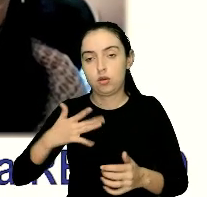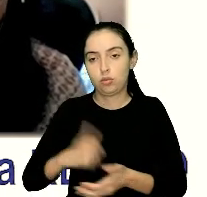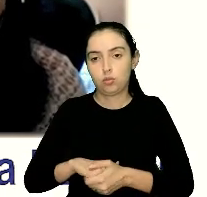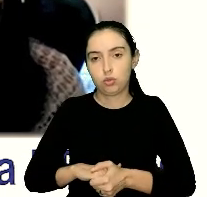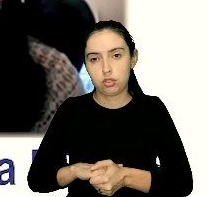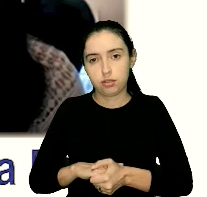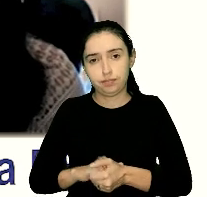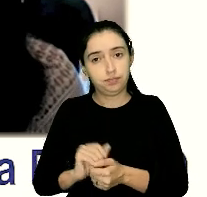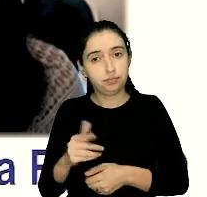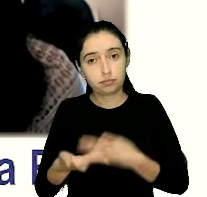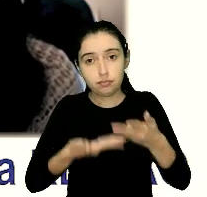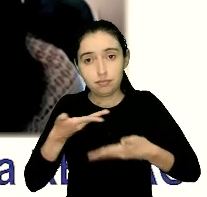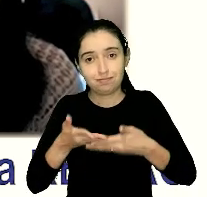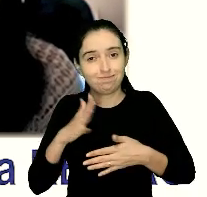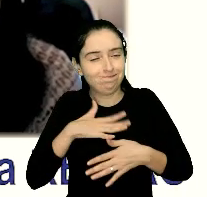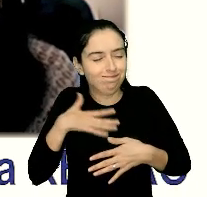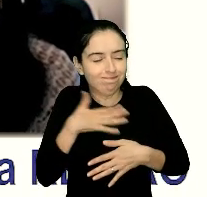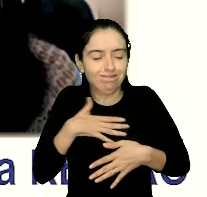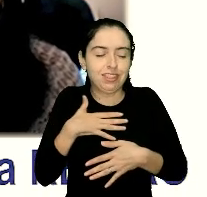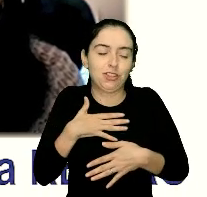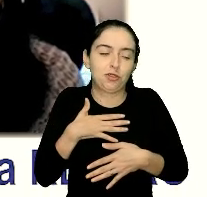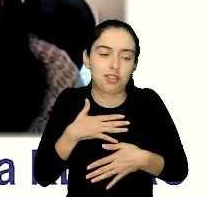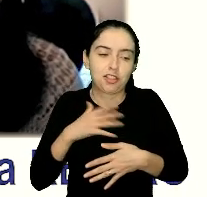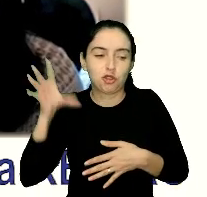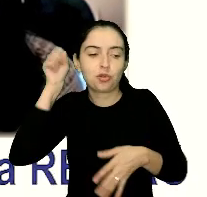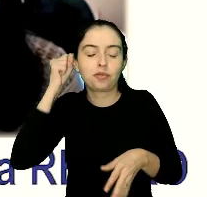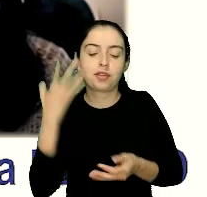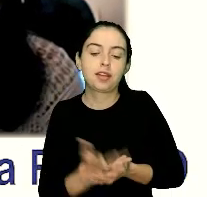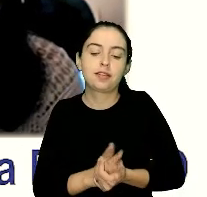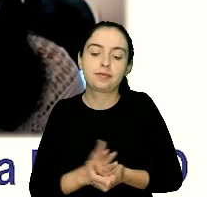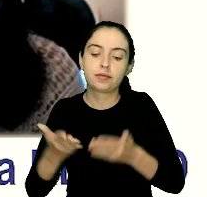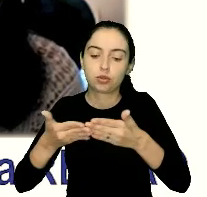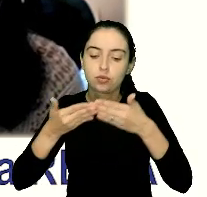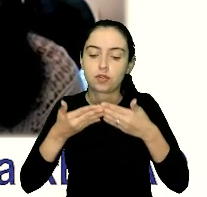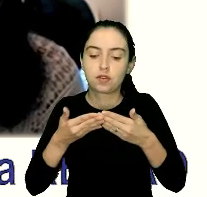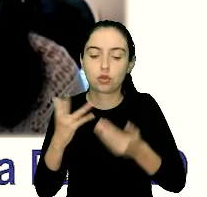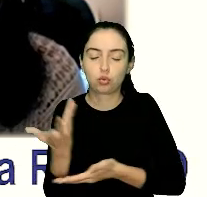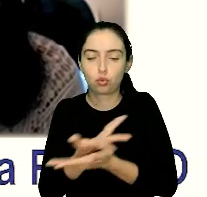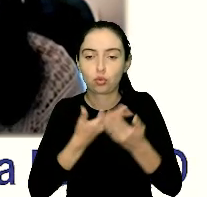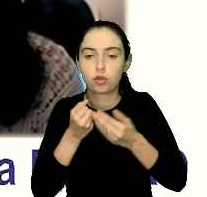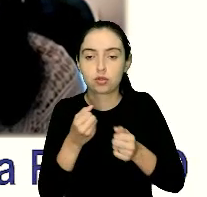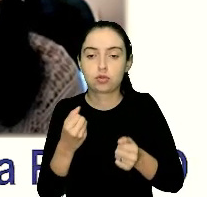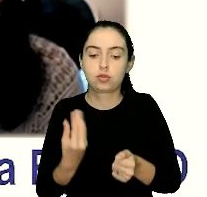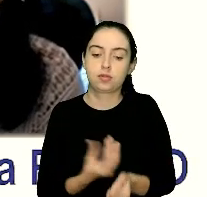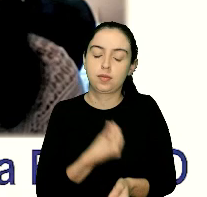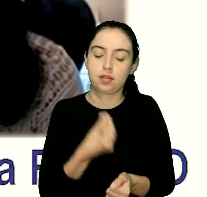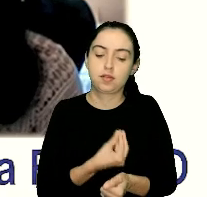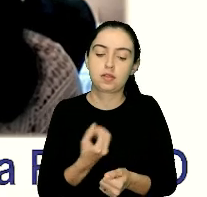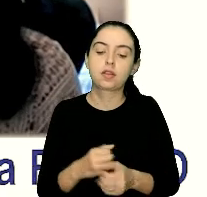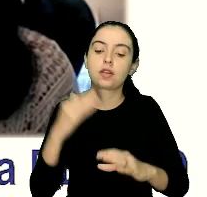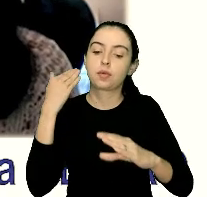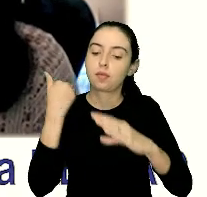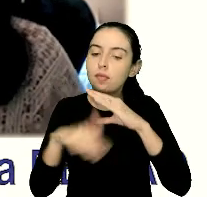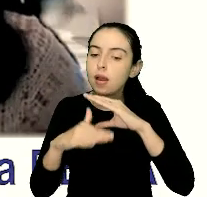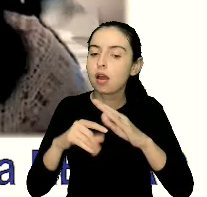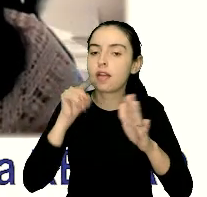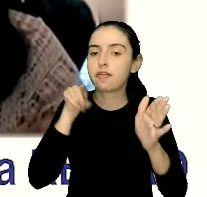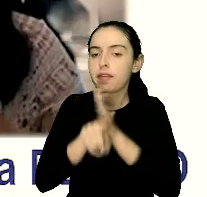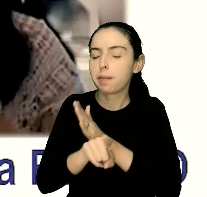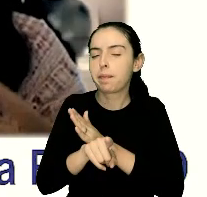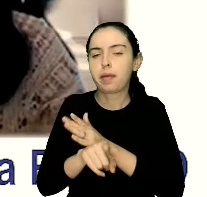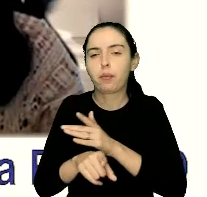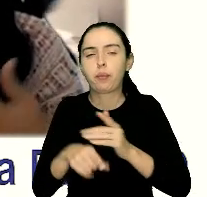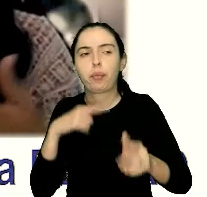ouvi-la aqui. Eu convido a todos os participantes para que mandem as suas dúvidas no chat, que na